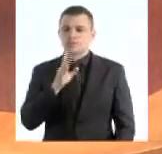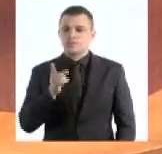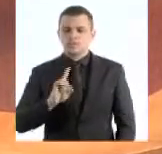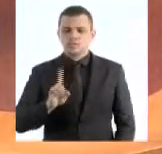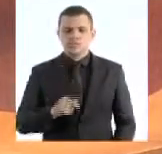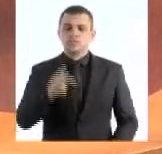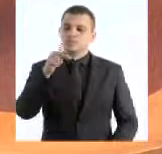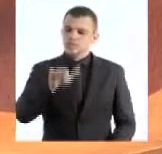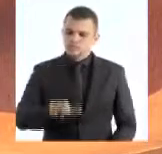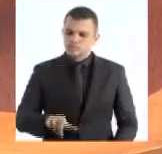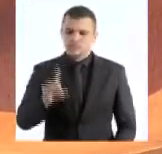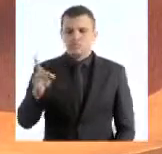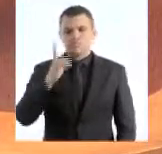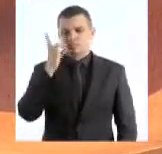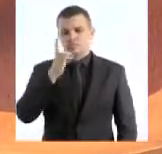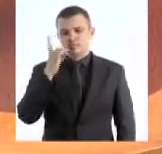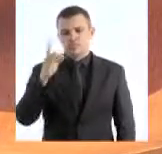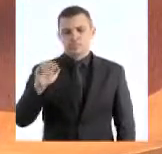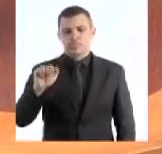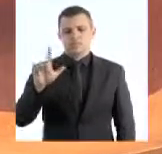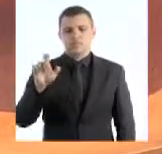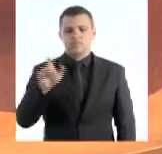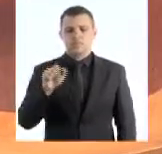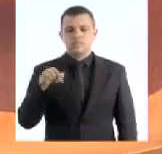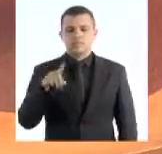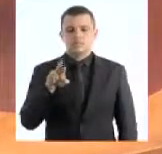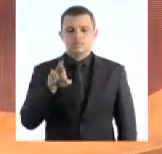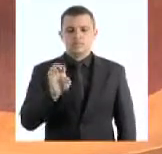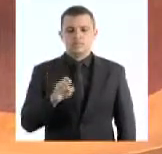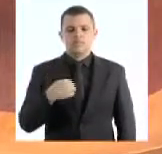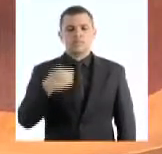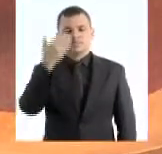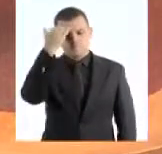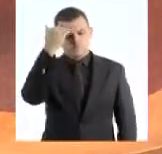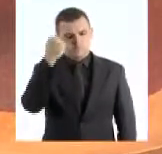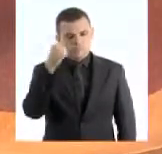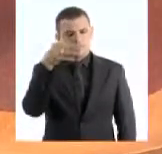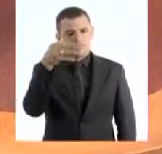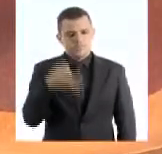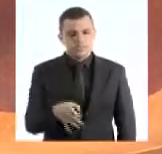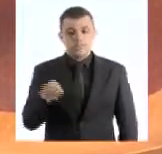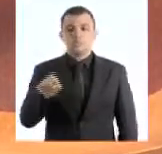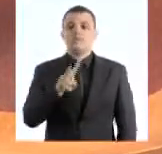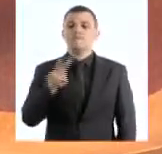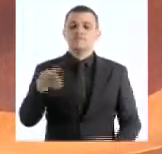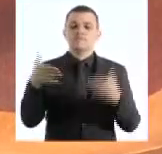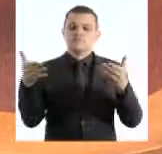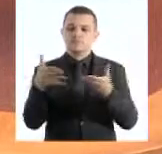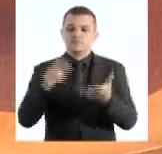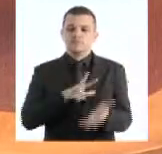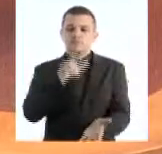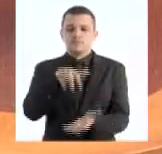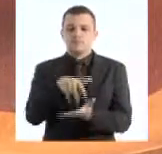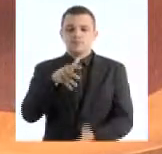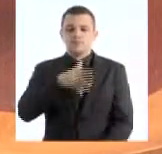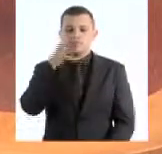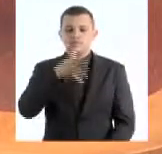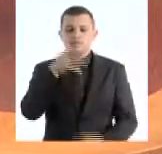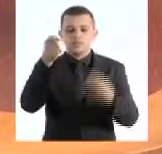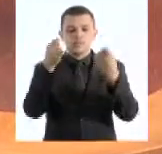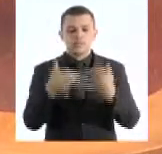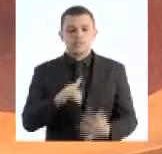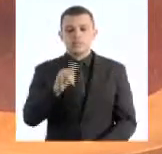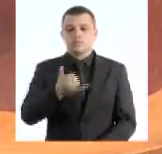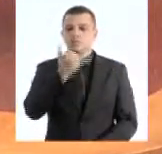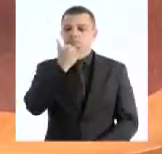deputado Alexandre, eu tenho certeza que Vossa Excelência subirá nessa tribuna hoje para pedir desculpa ao povo de Campo